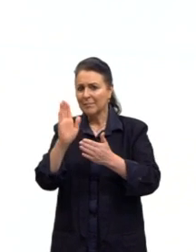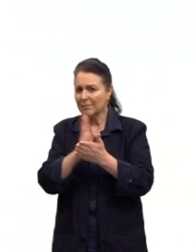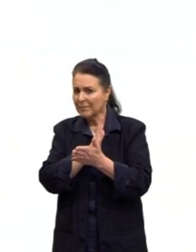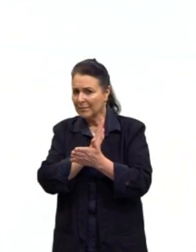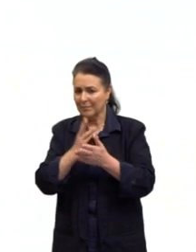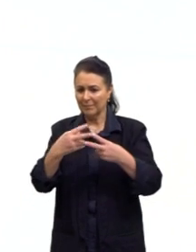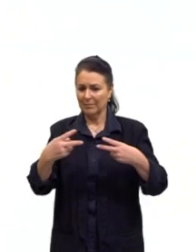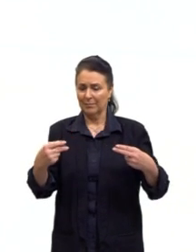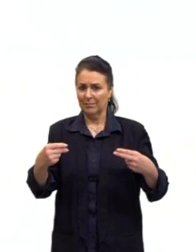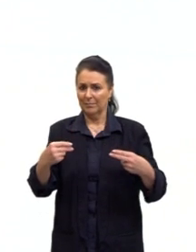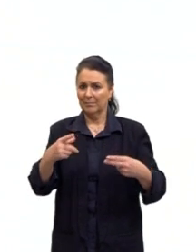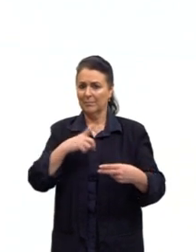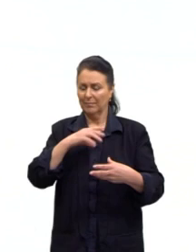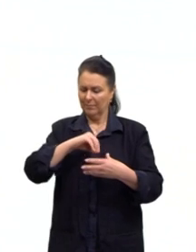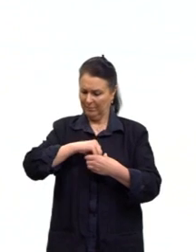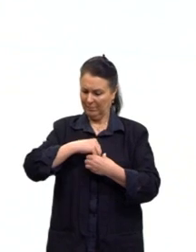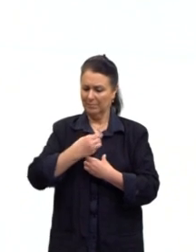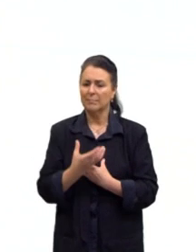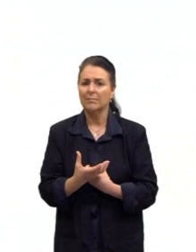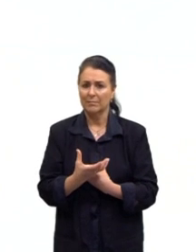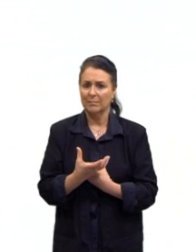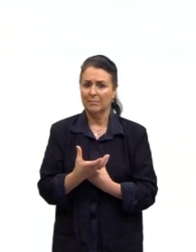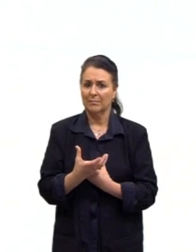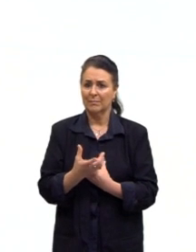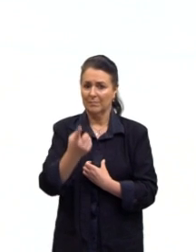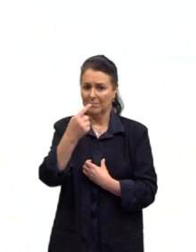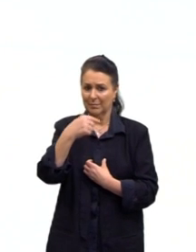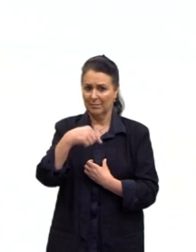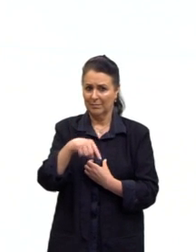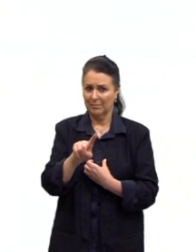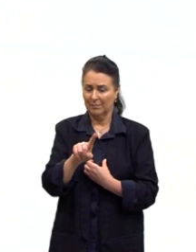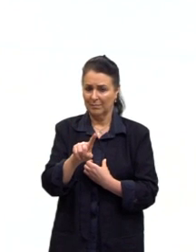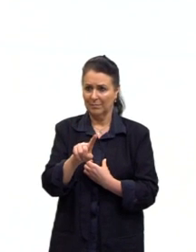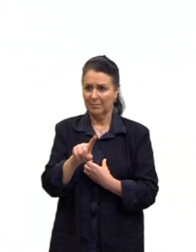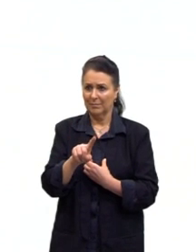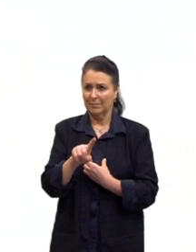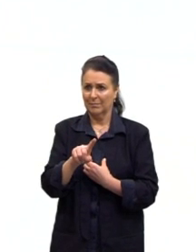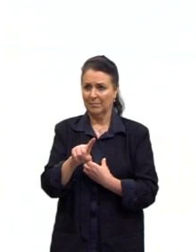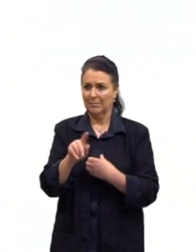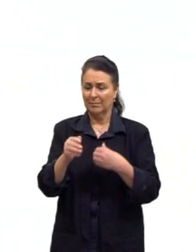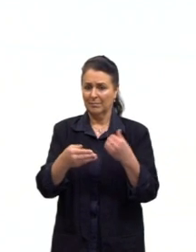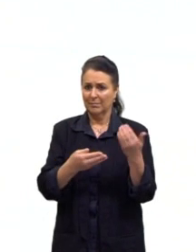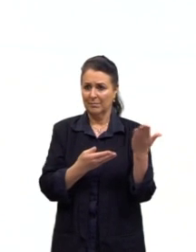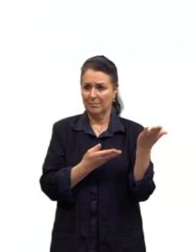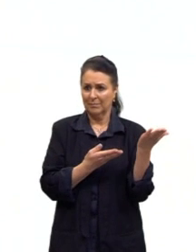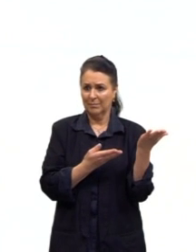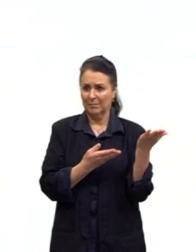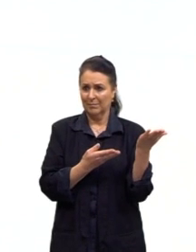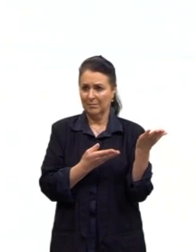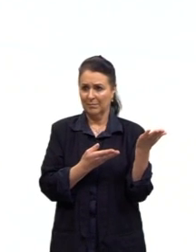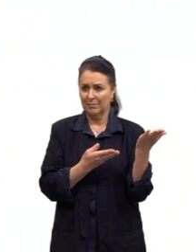necessária Olha lá outro back down